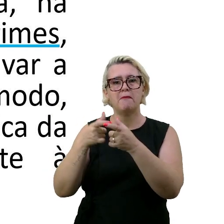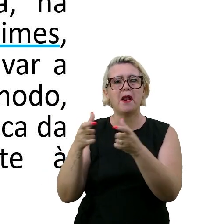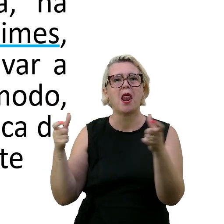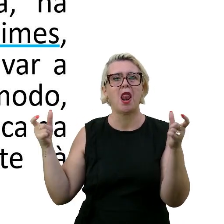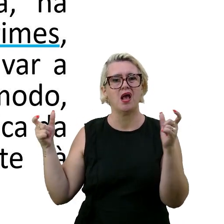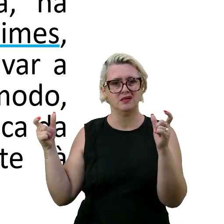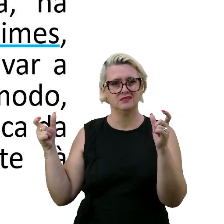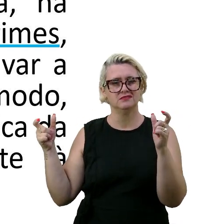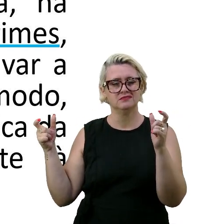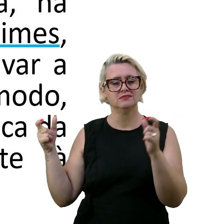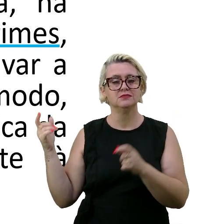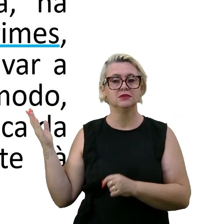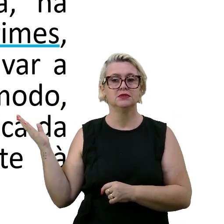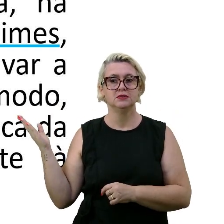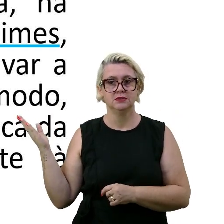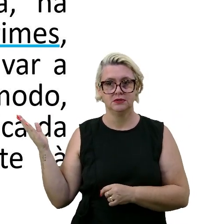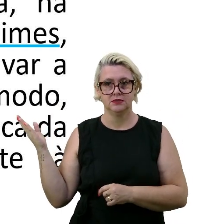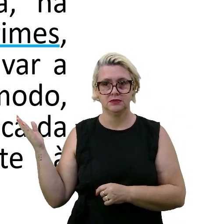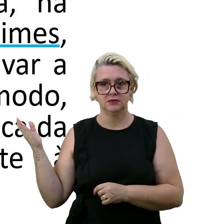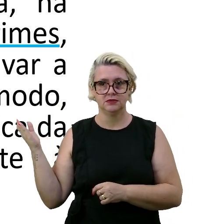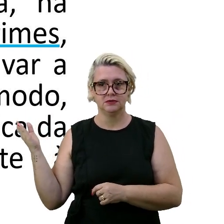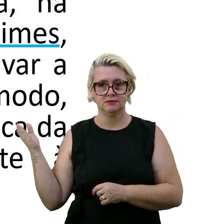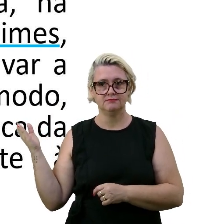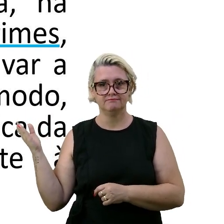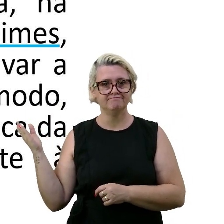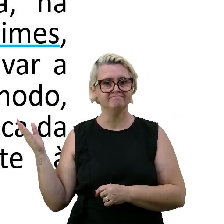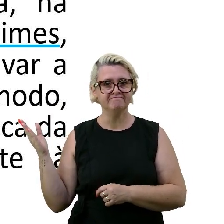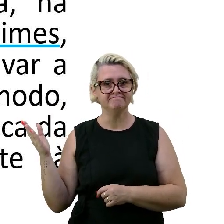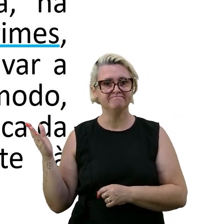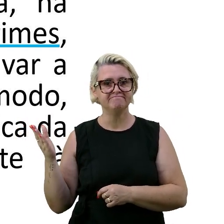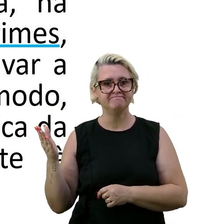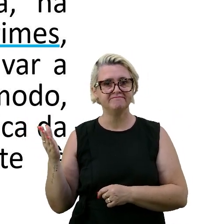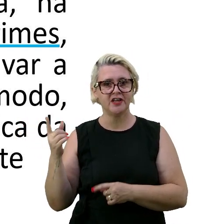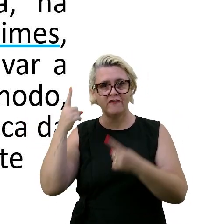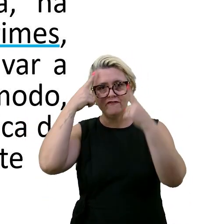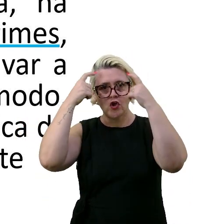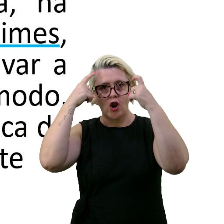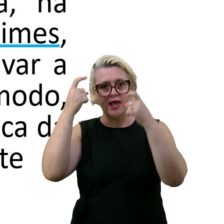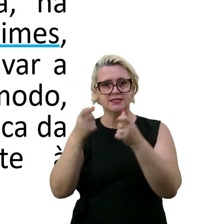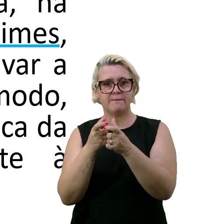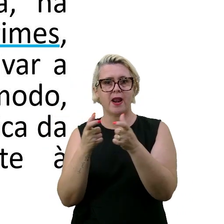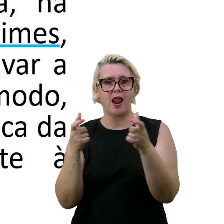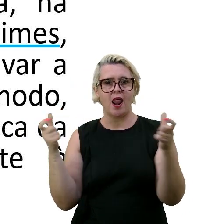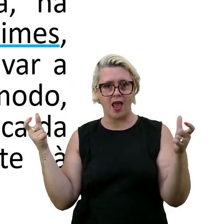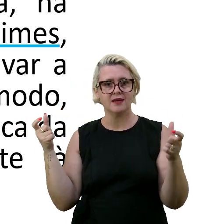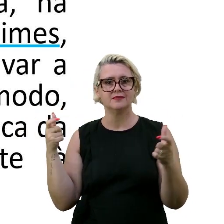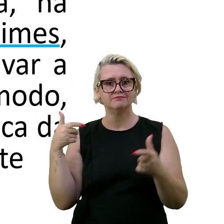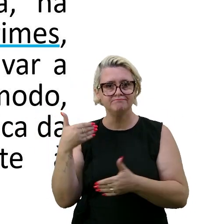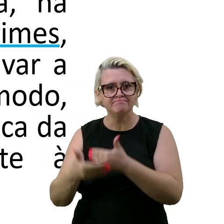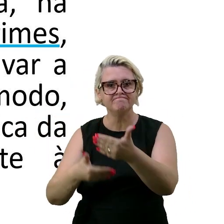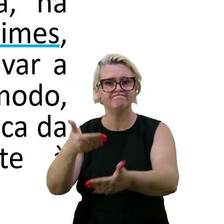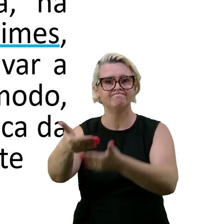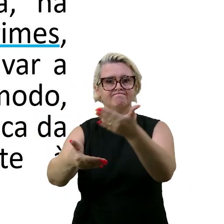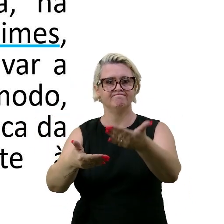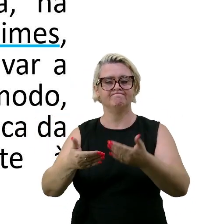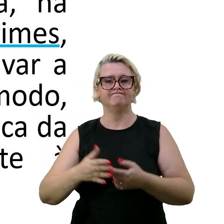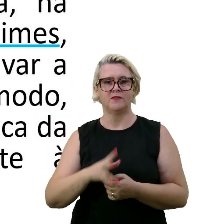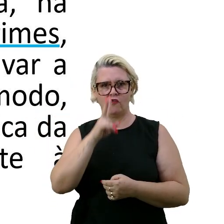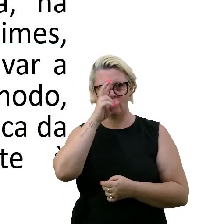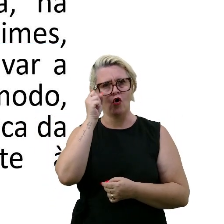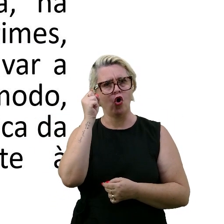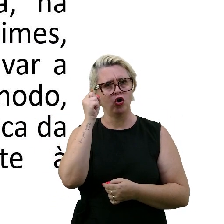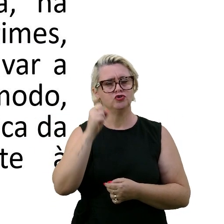A ocorrência, quer dizer, ocorre sempre, de modo persistente, intenso.